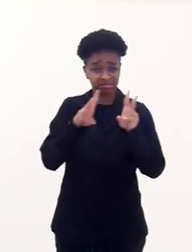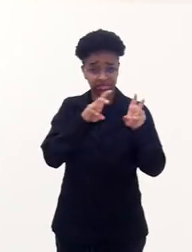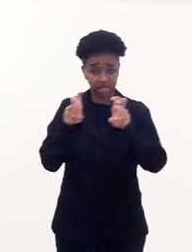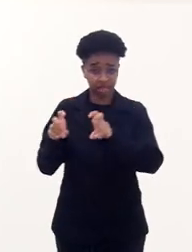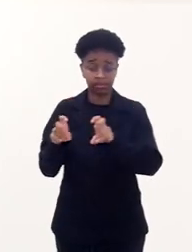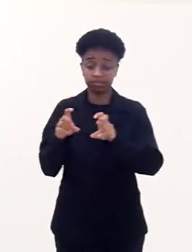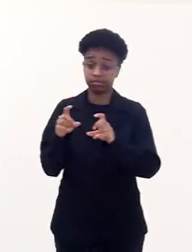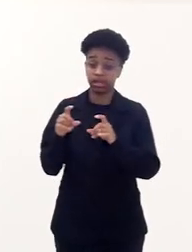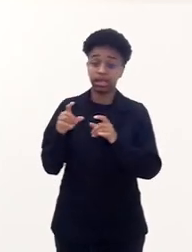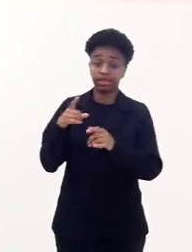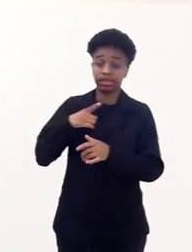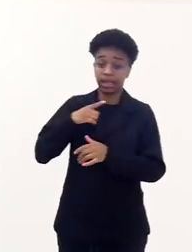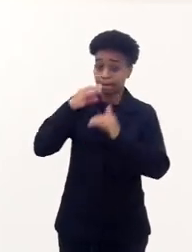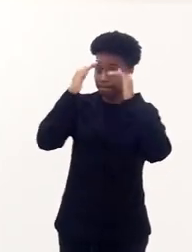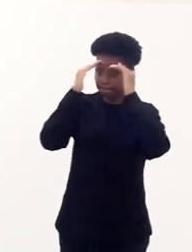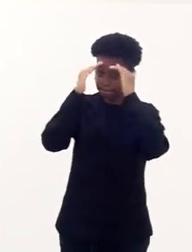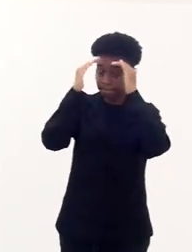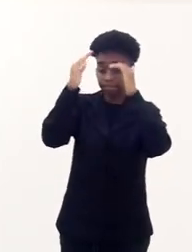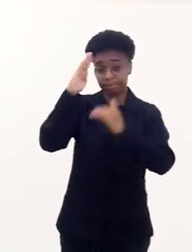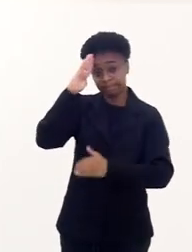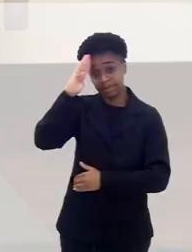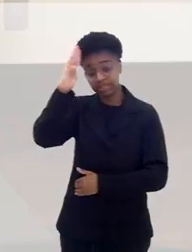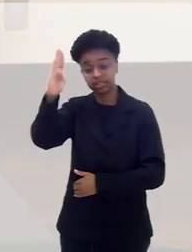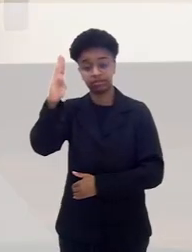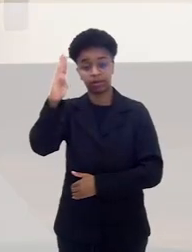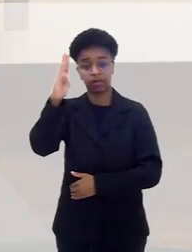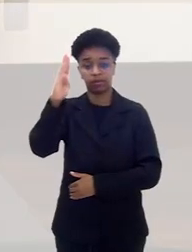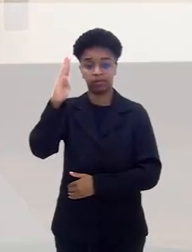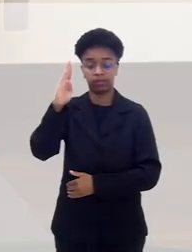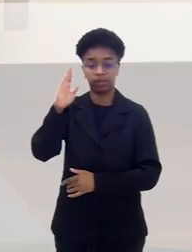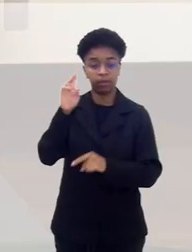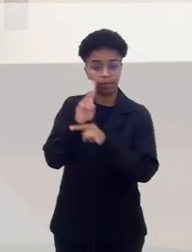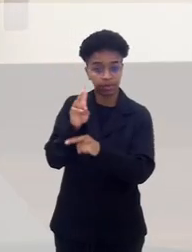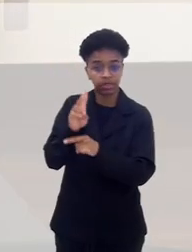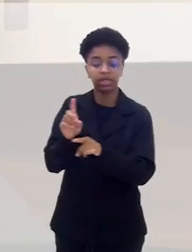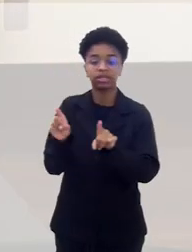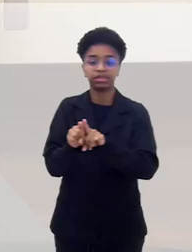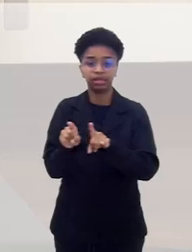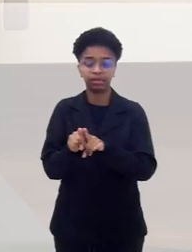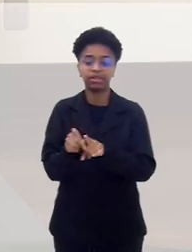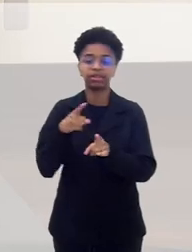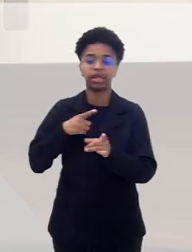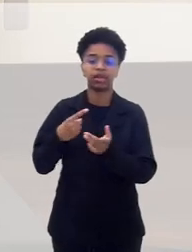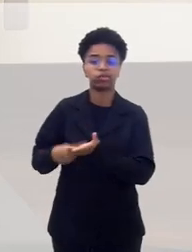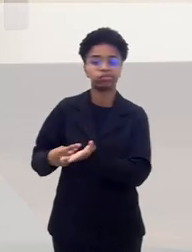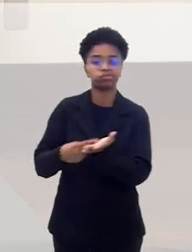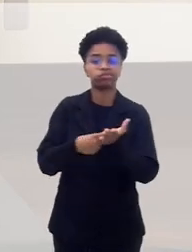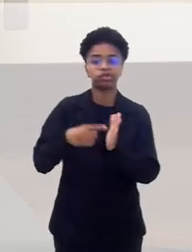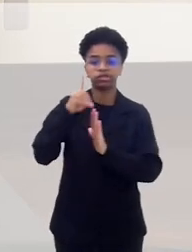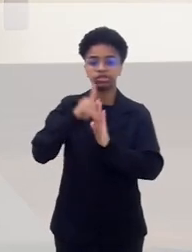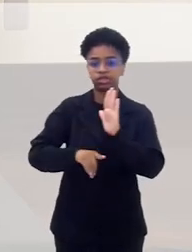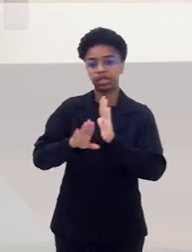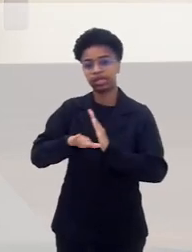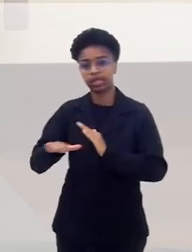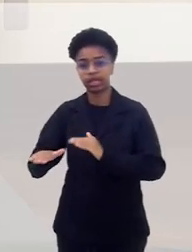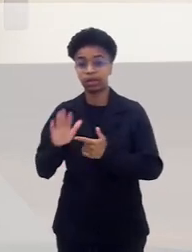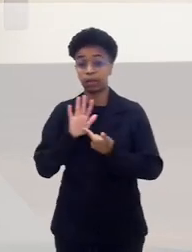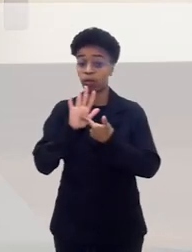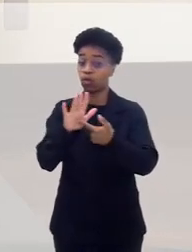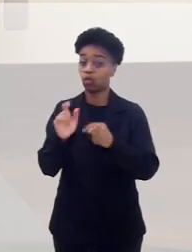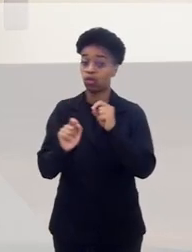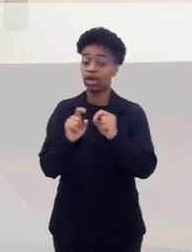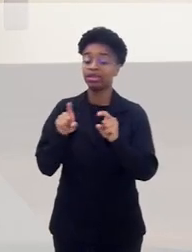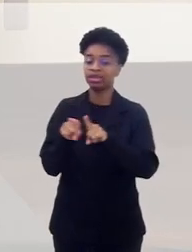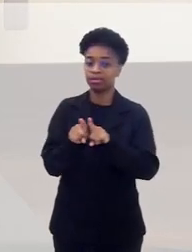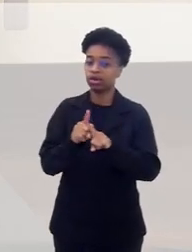da prioridade absoluta a questão Proteção Integral e tem uma coisa muito importante que a convenção dos Direitos da Criança sinalizou